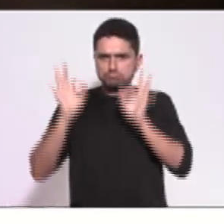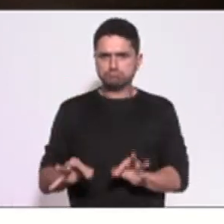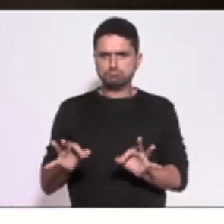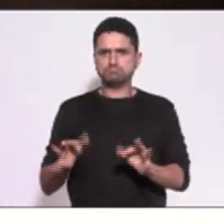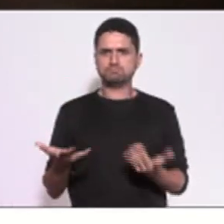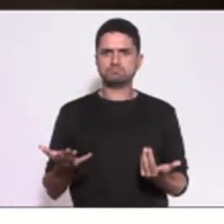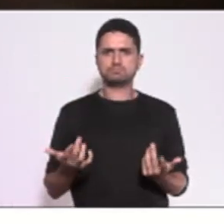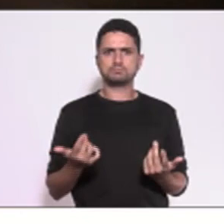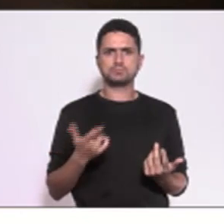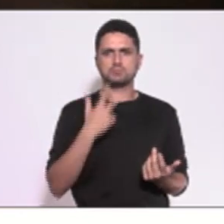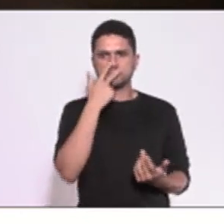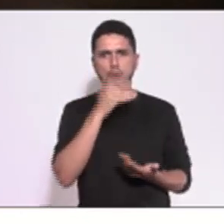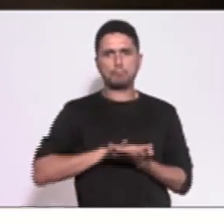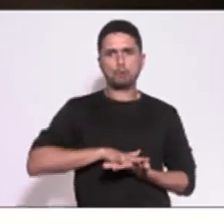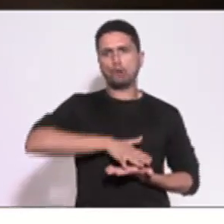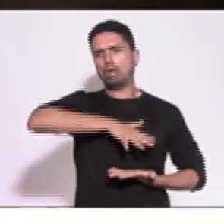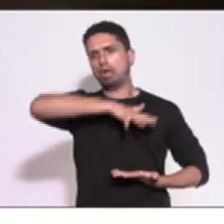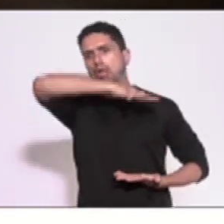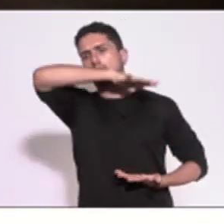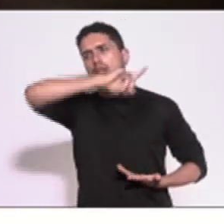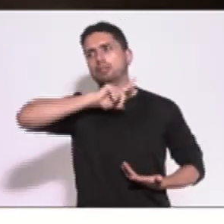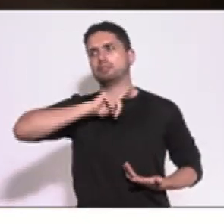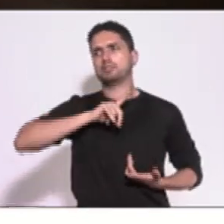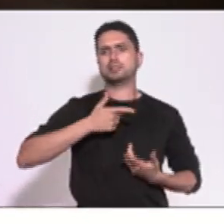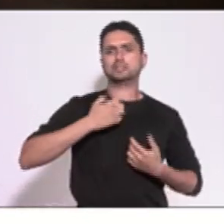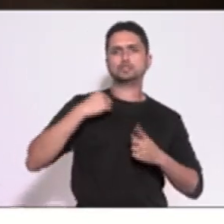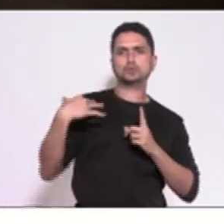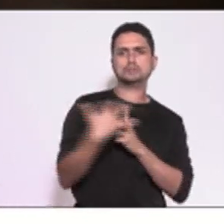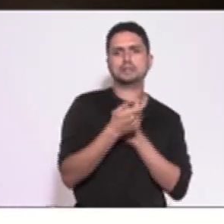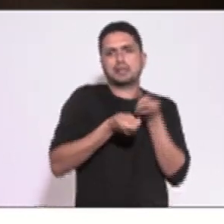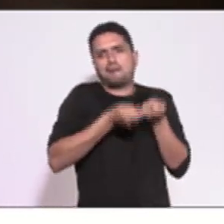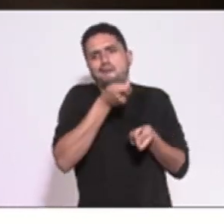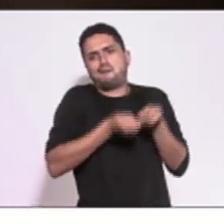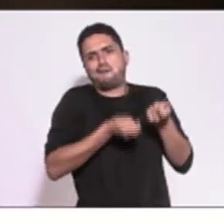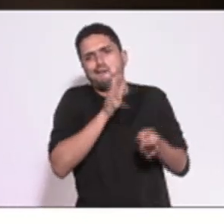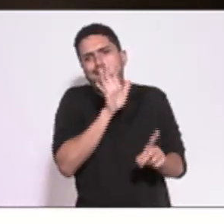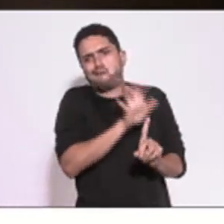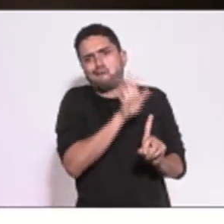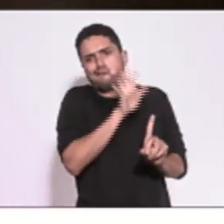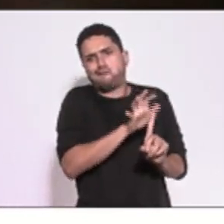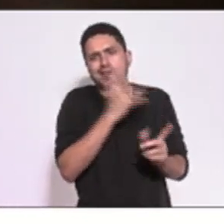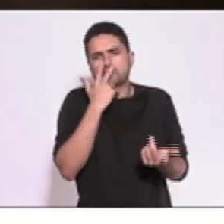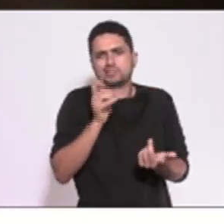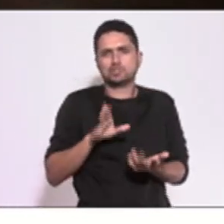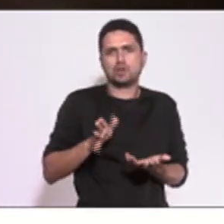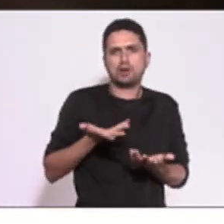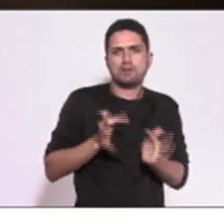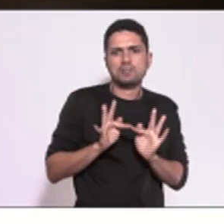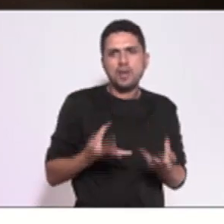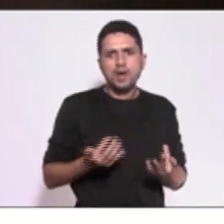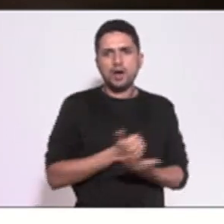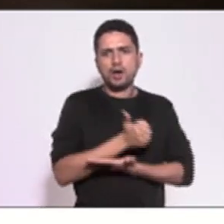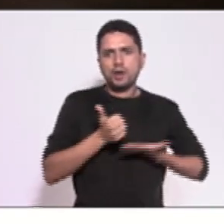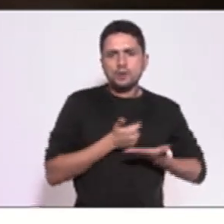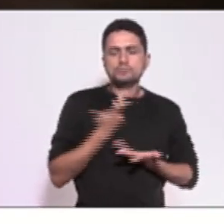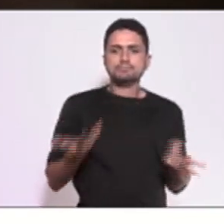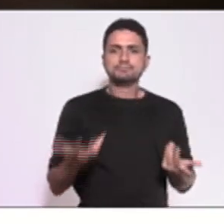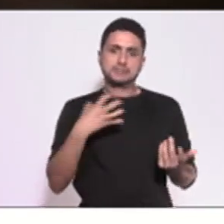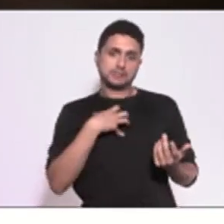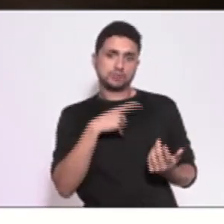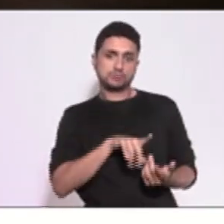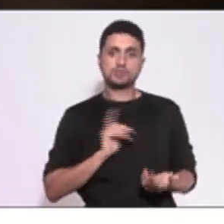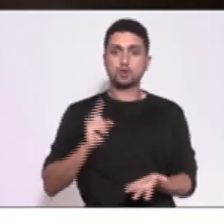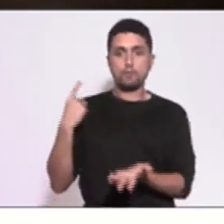para a burocracia, para fazer o que está no gibi, para fazer apenas o feijão com arroz. Nesse sentido, o compromisso